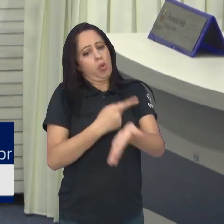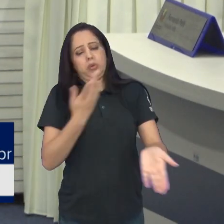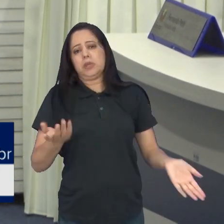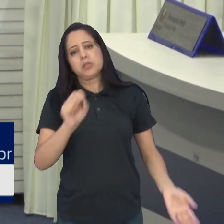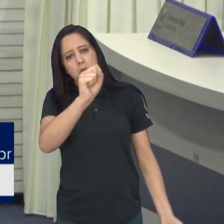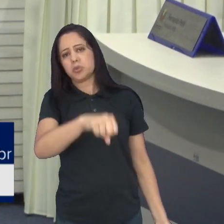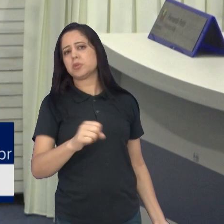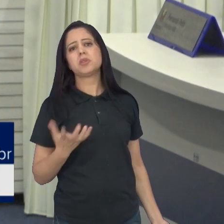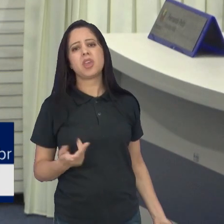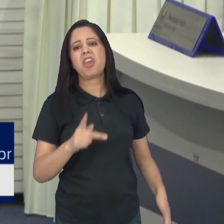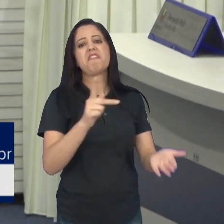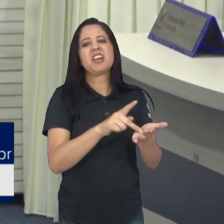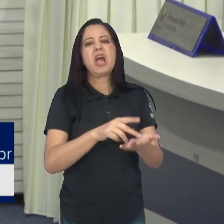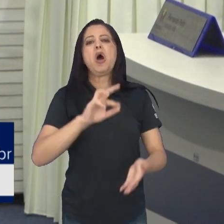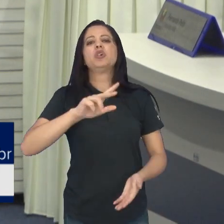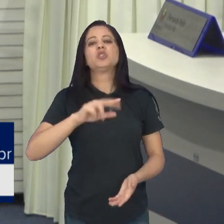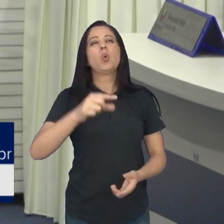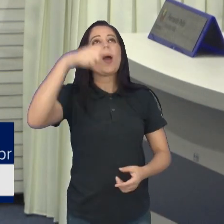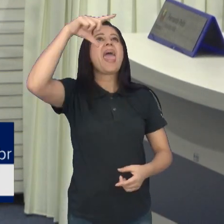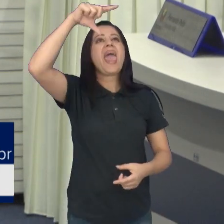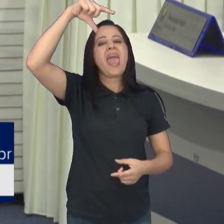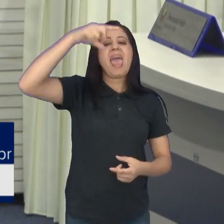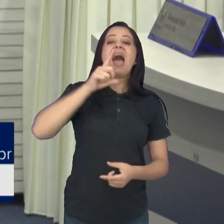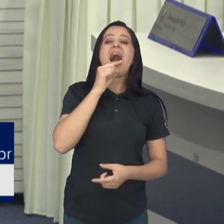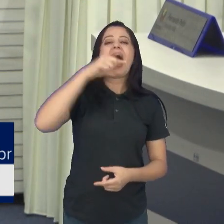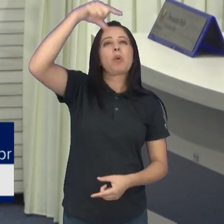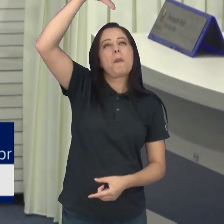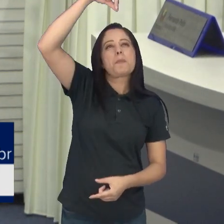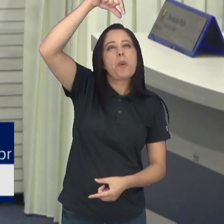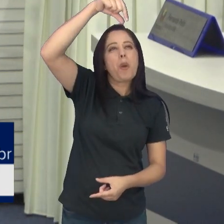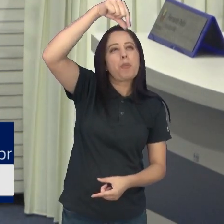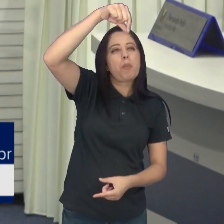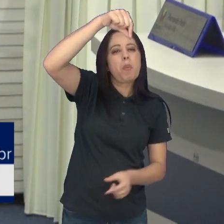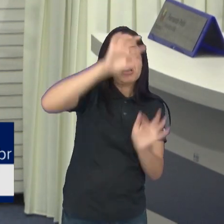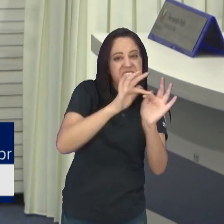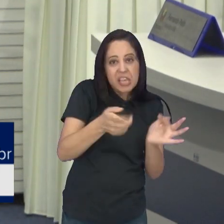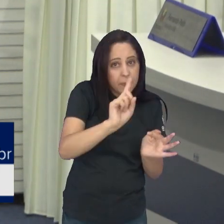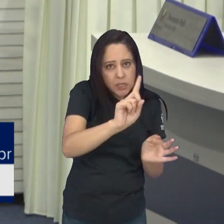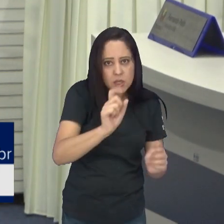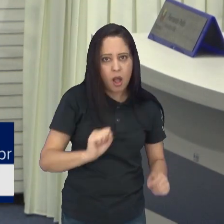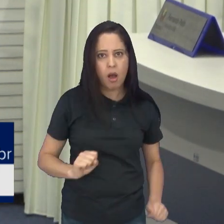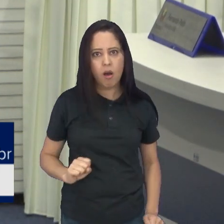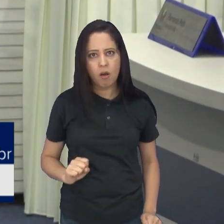Aconteceu, não foi um pinguinho de água que caiu em cima do pacote de arroz.